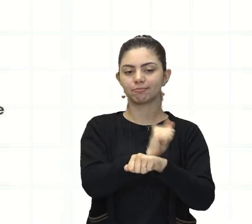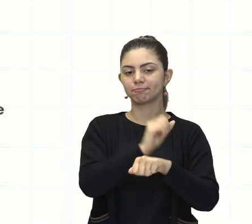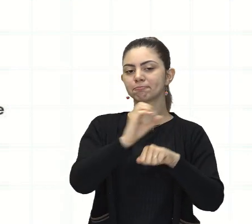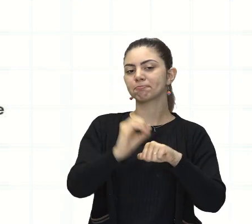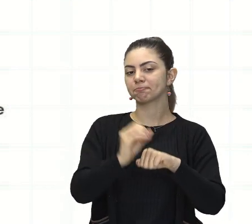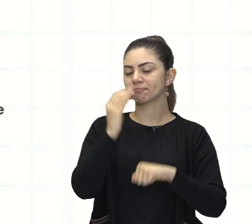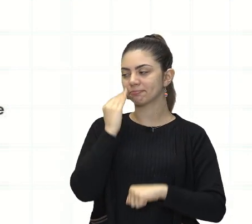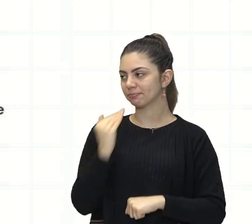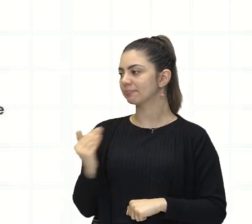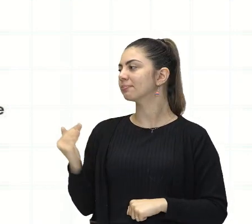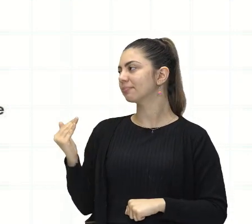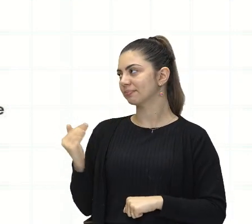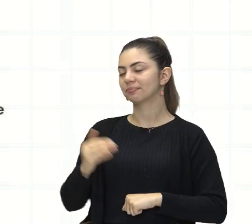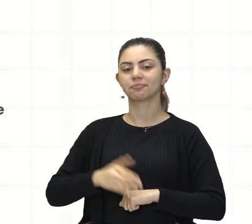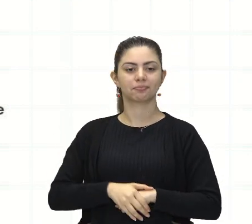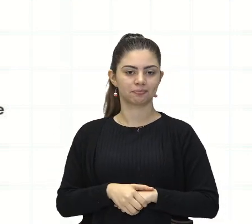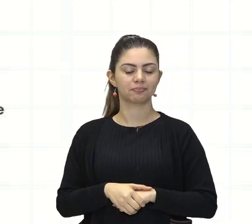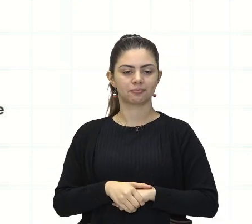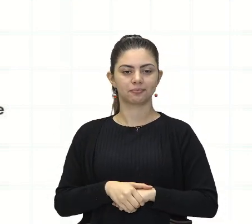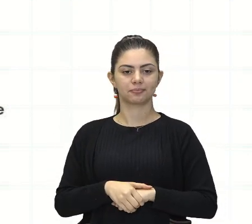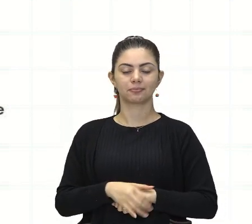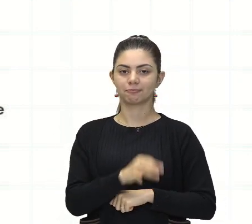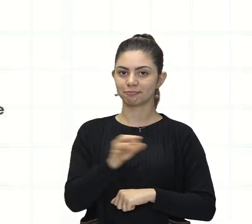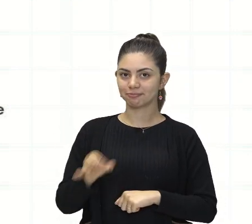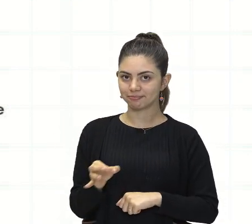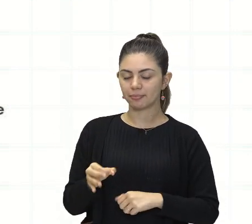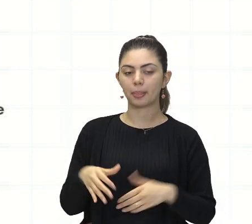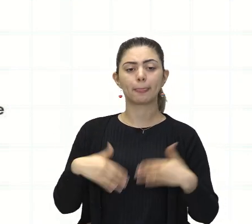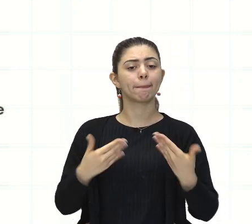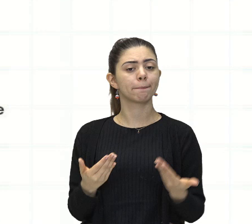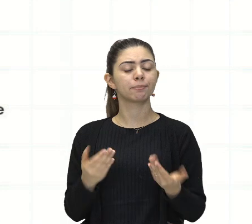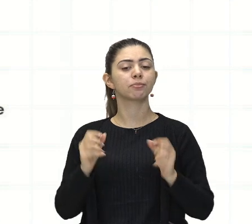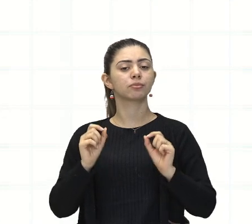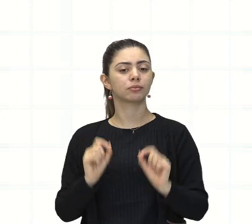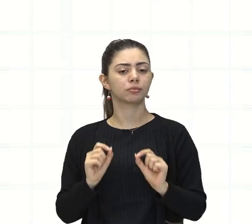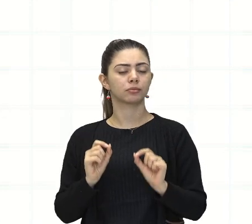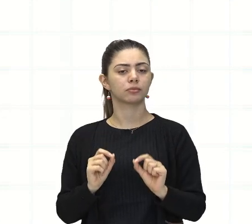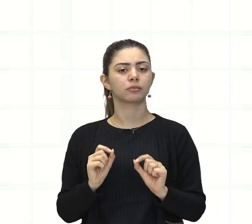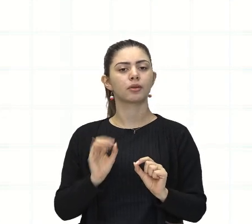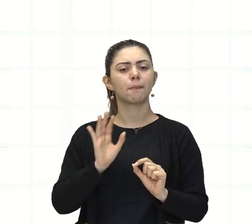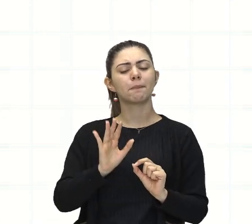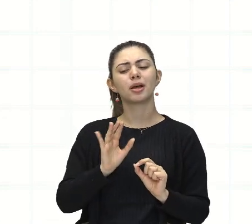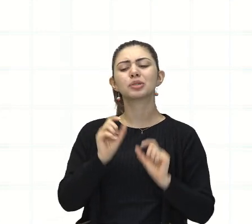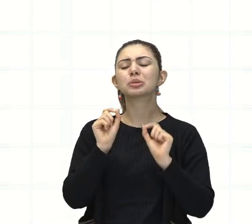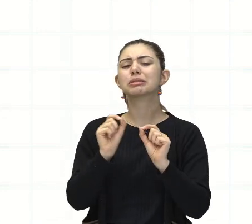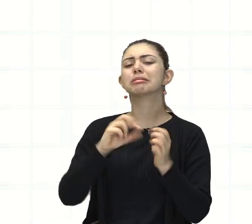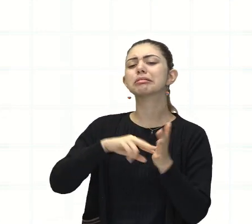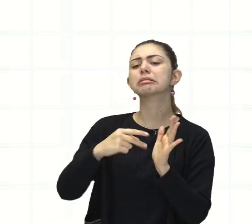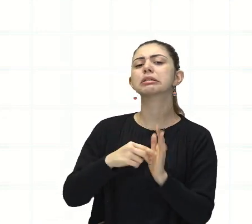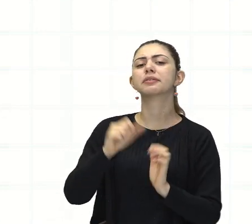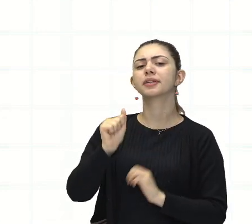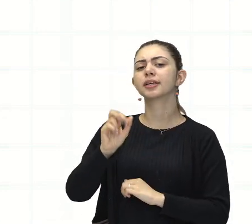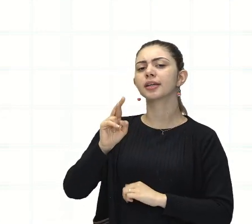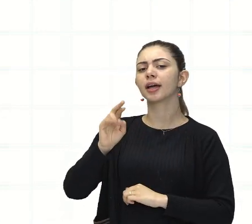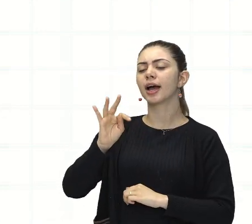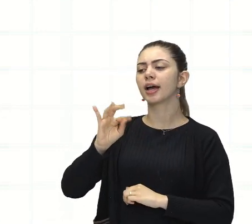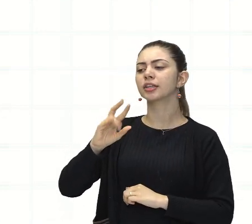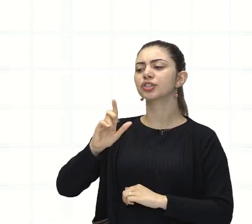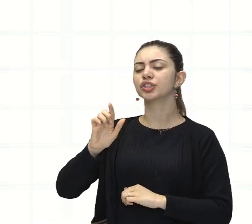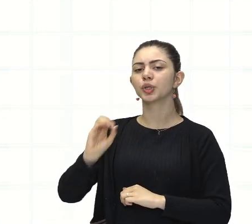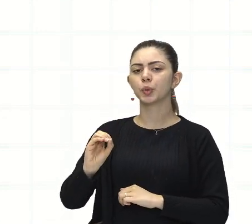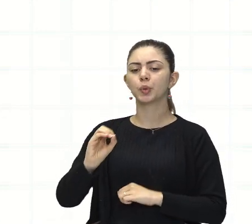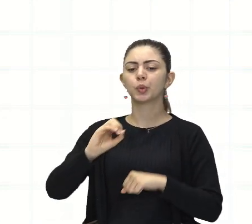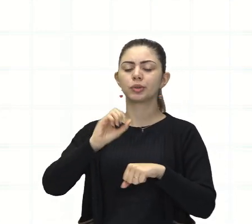de artigo, certo, turma? Mas o que seria um artigo segundo